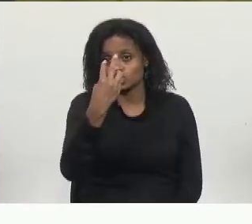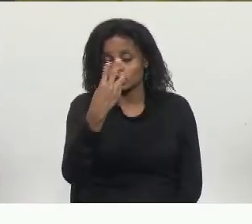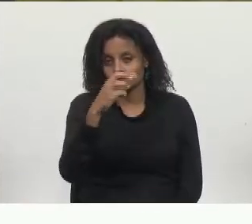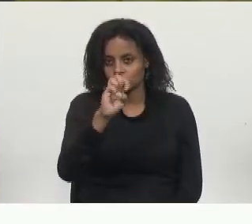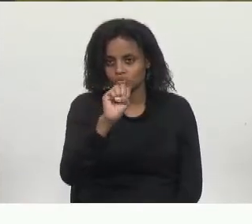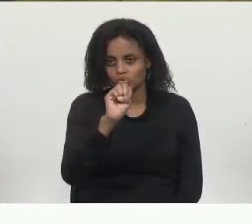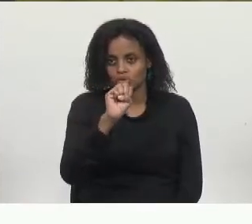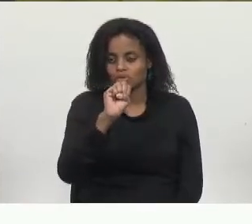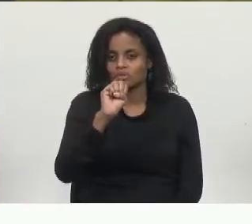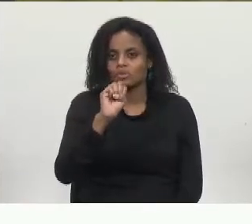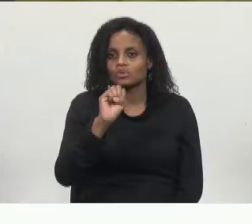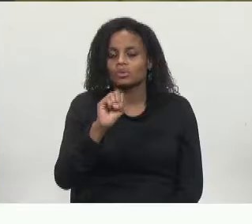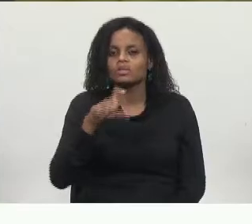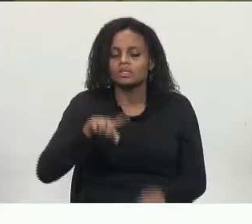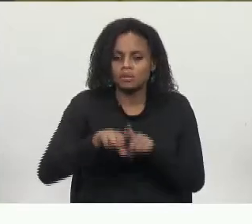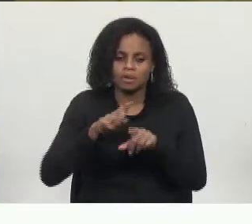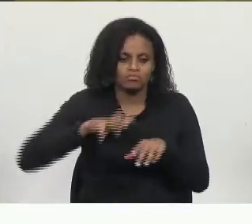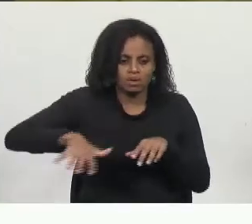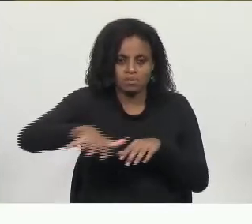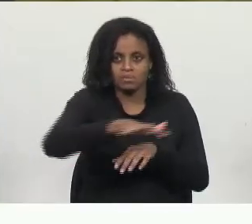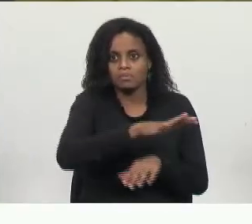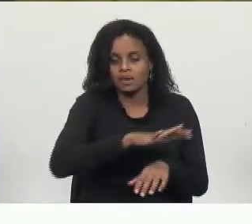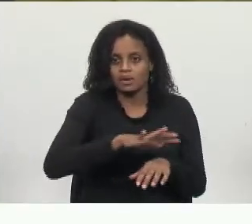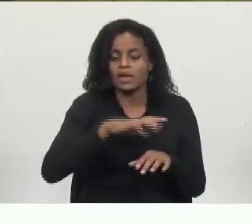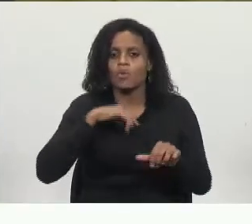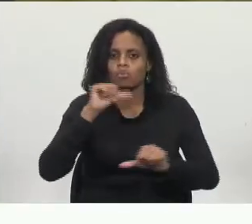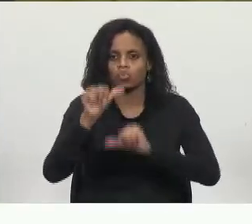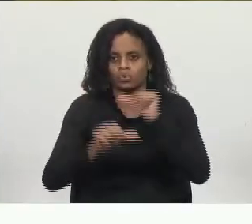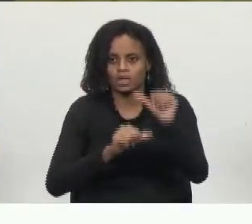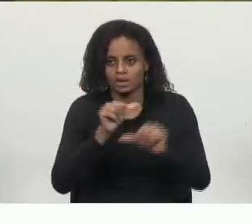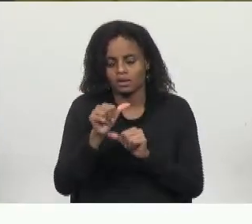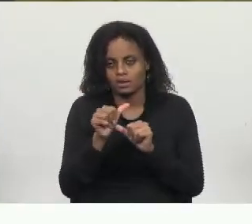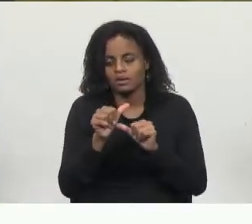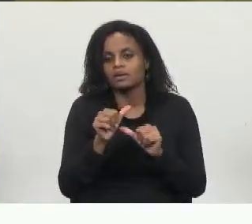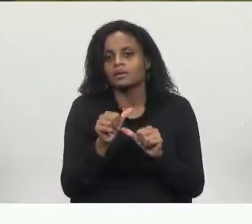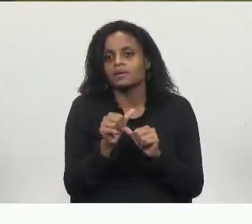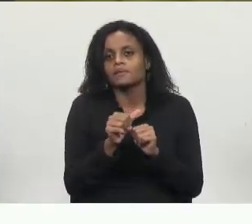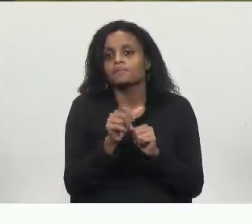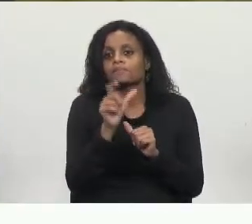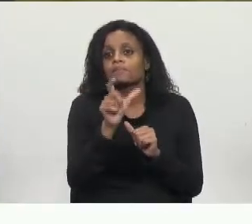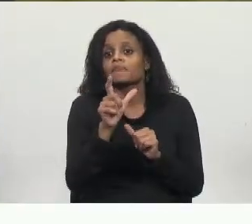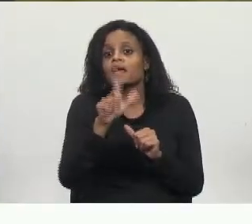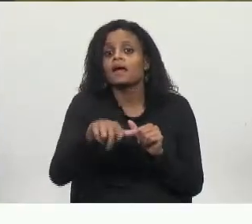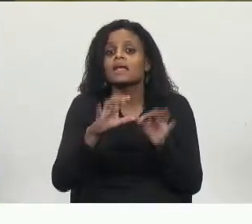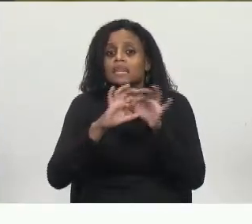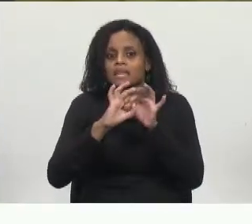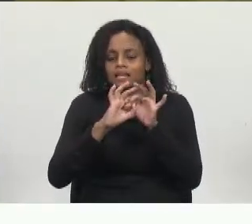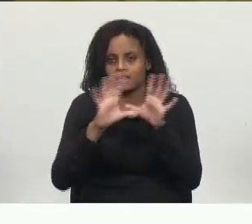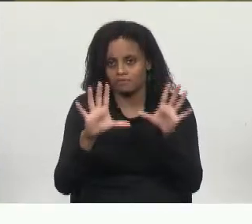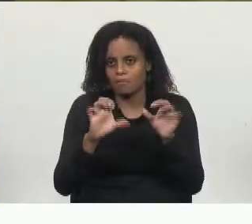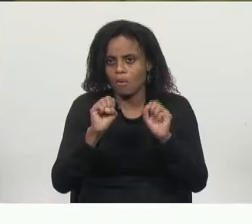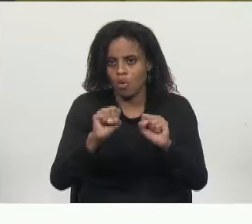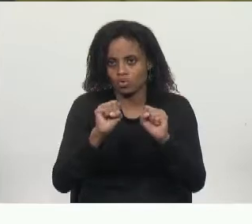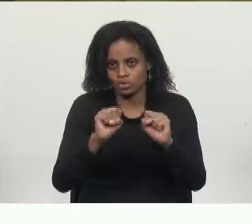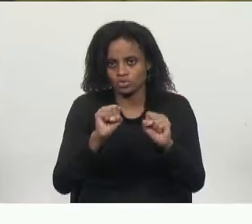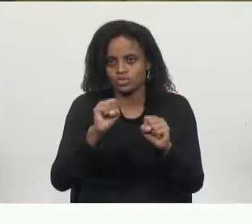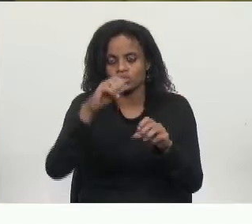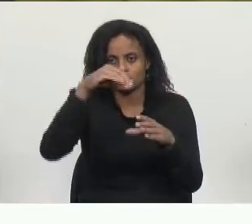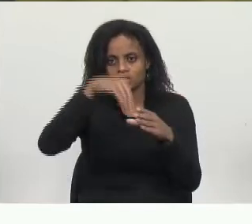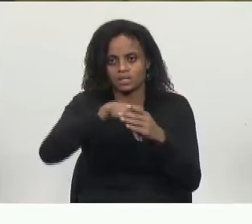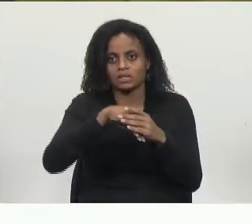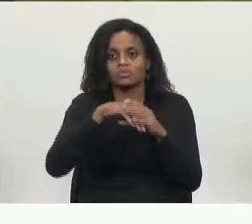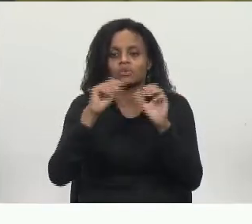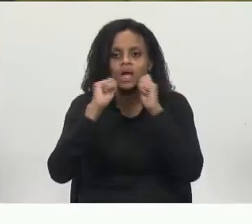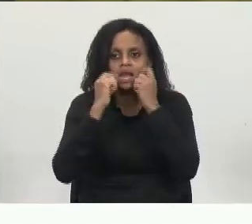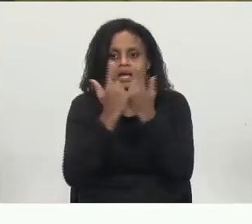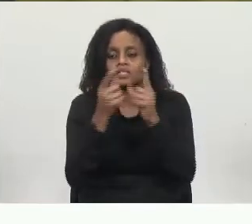Assembleia Legislativa e adjacências, vou falar que é permitido na Assembleia Legislativa e